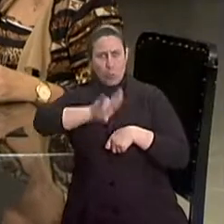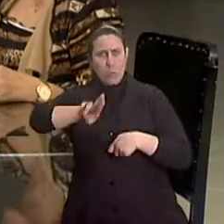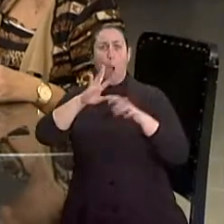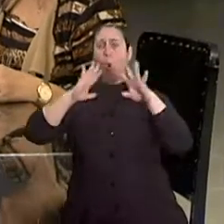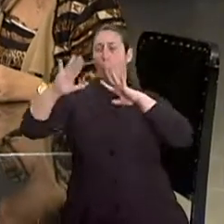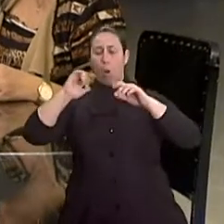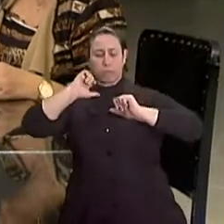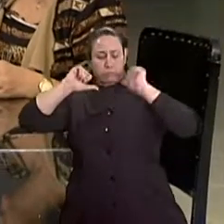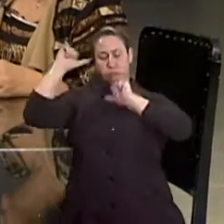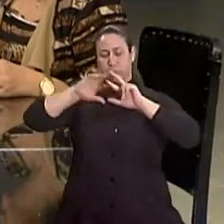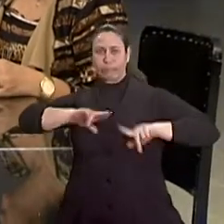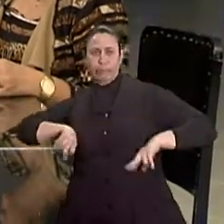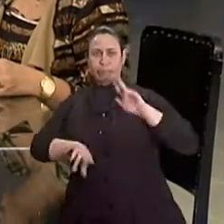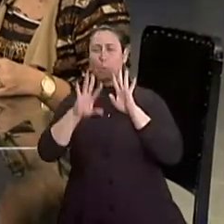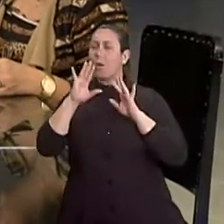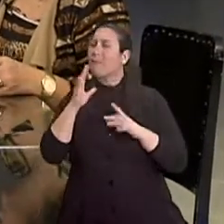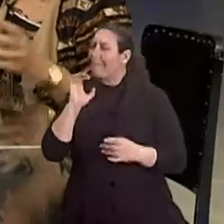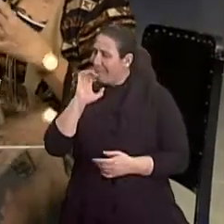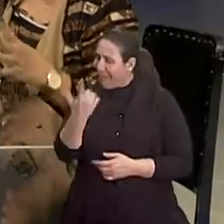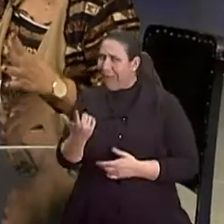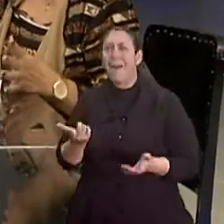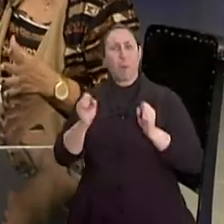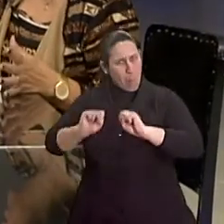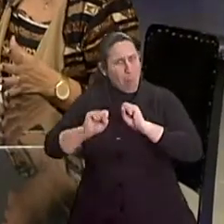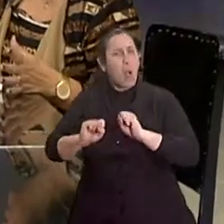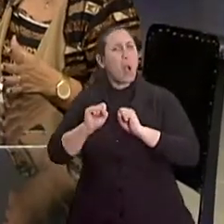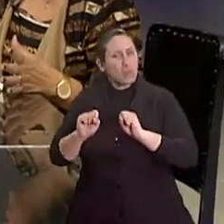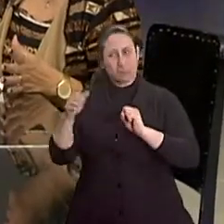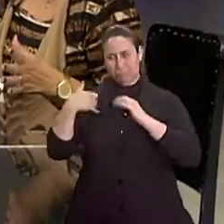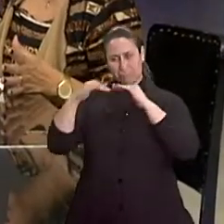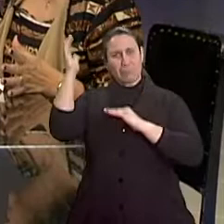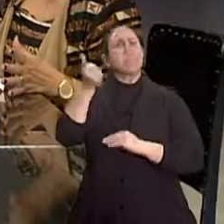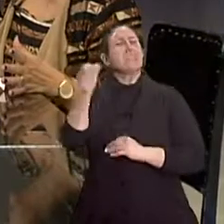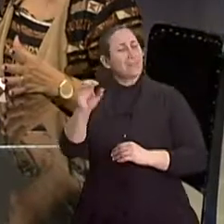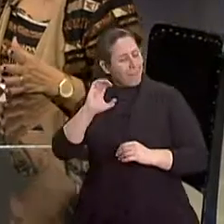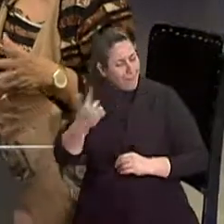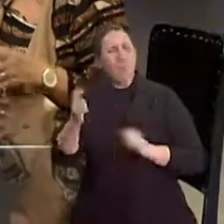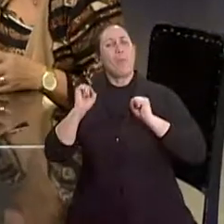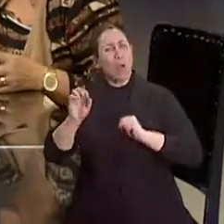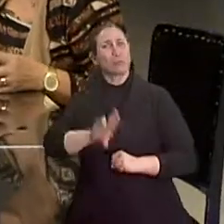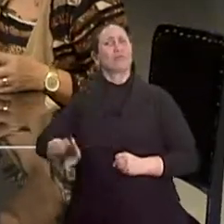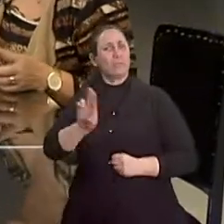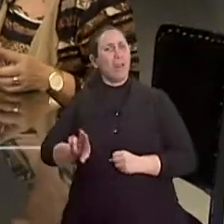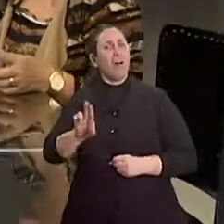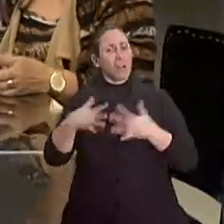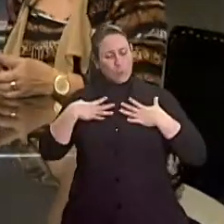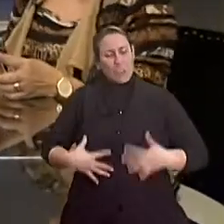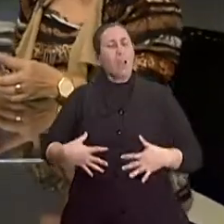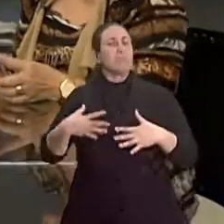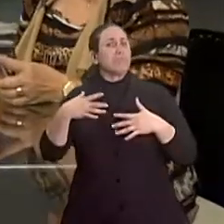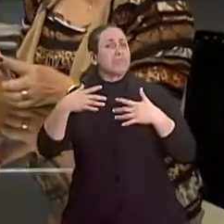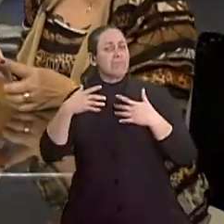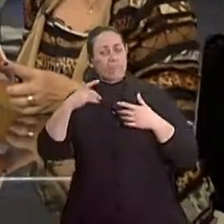pode. Ficaram faceiras em casa, Lógico. Pode. Bom, pode mais de 60, Nós já passamos isso, mas claro que a